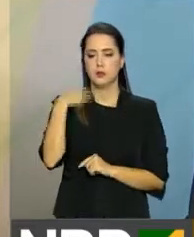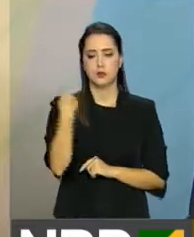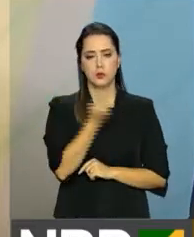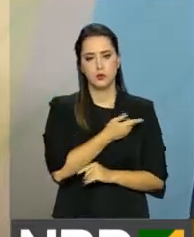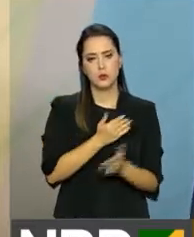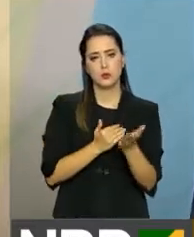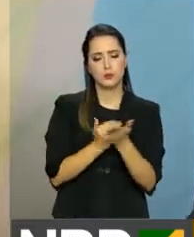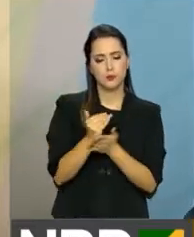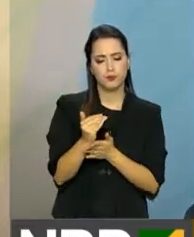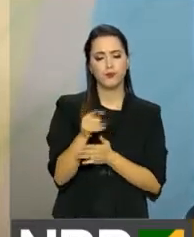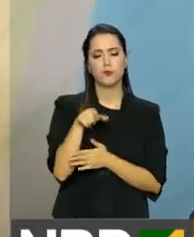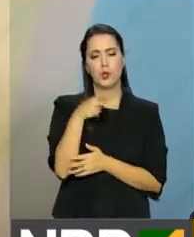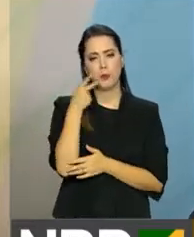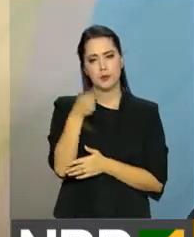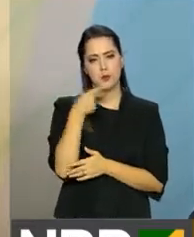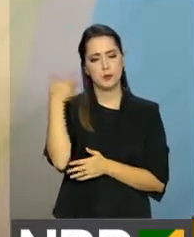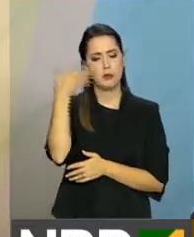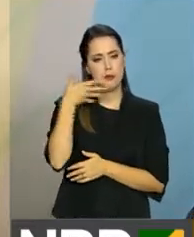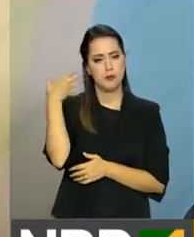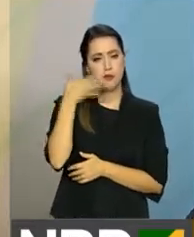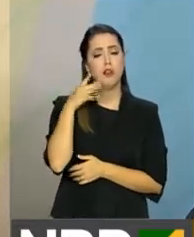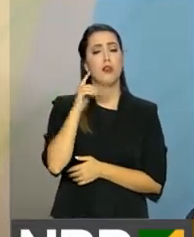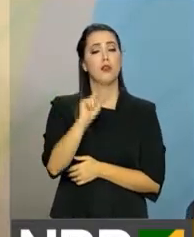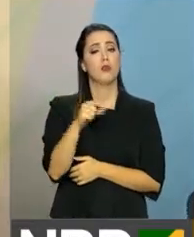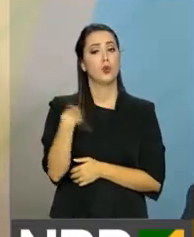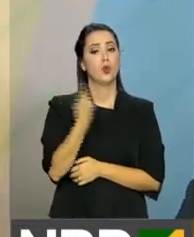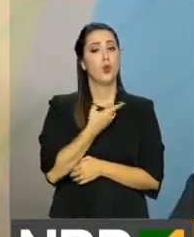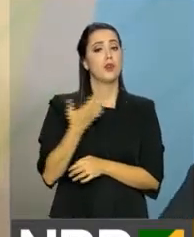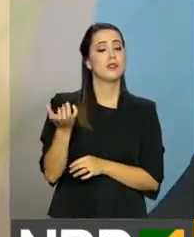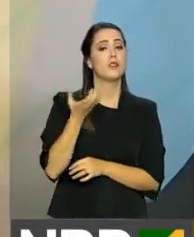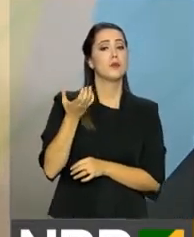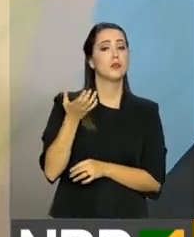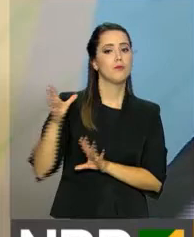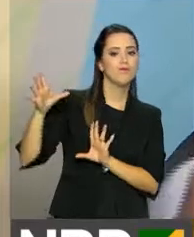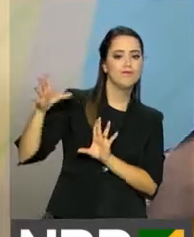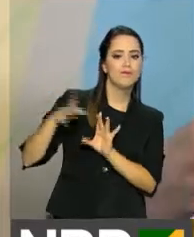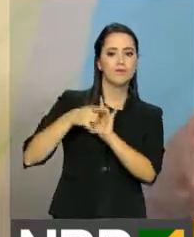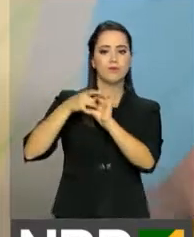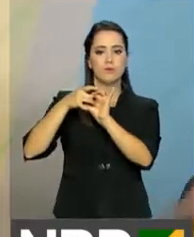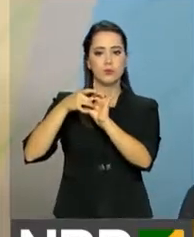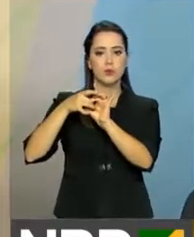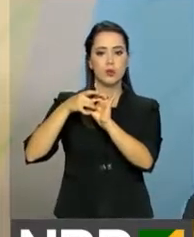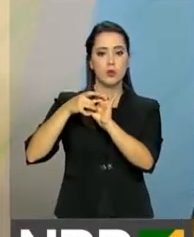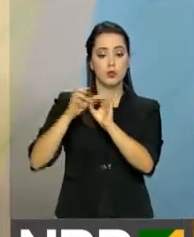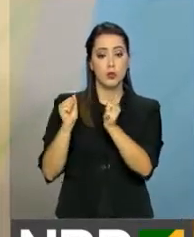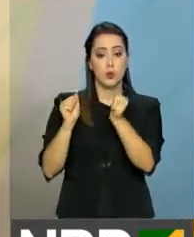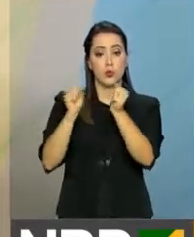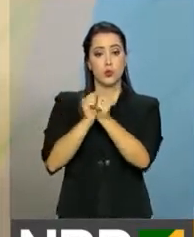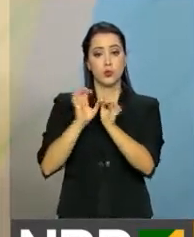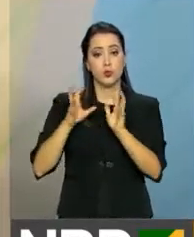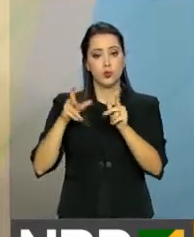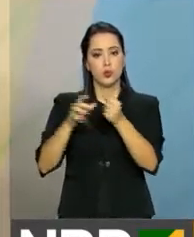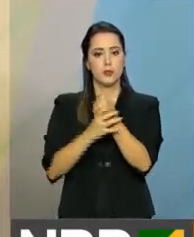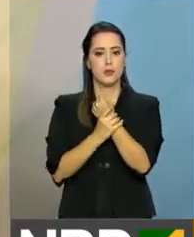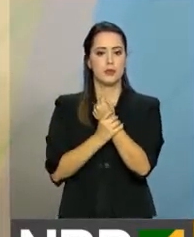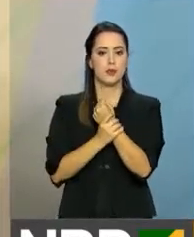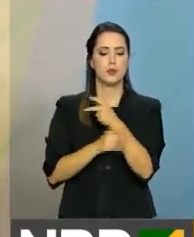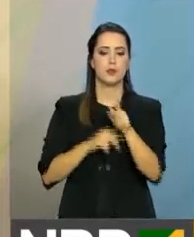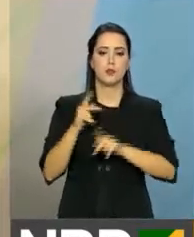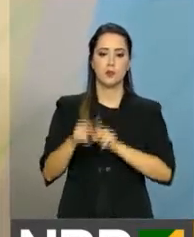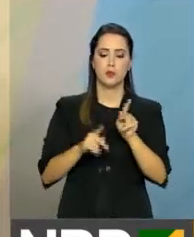nós almejamos com esta criação é uma integração e coordenação que toda a segurança pública